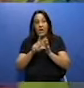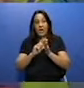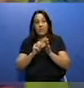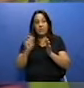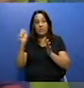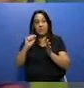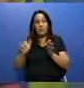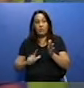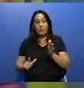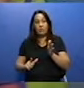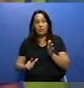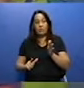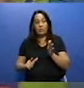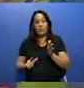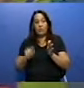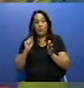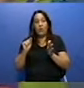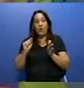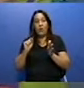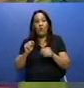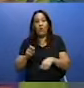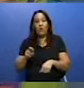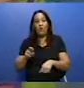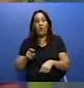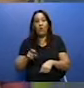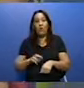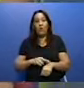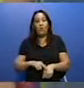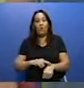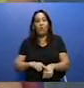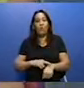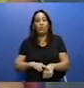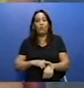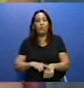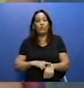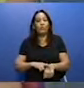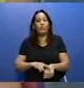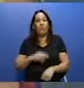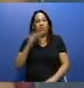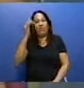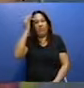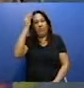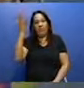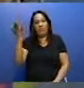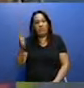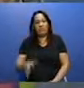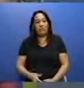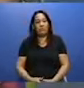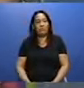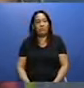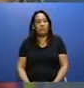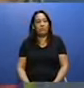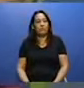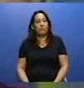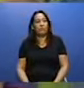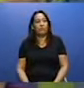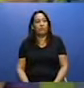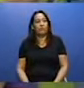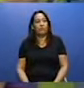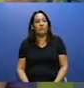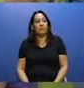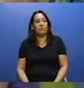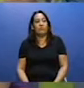azul, vem quem? O roxo. Olha só, sem ficar contando, eu